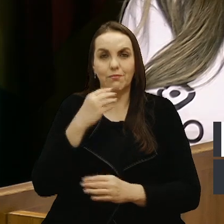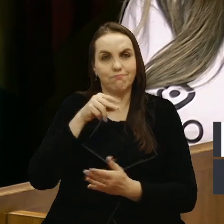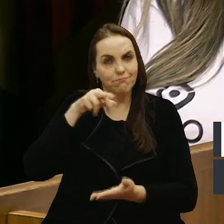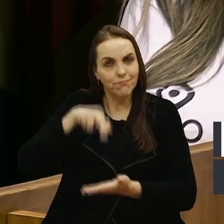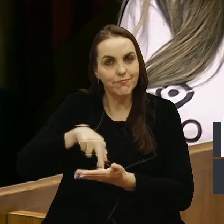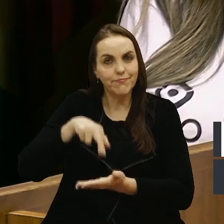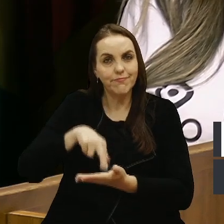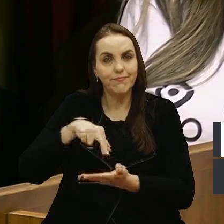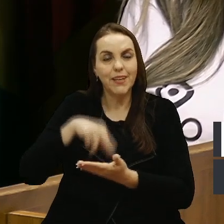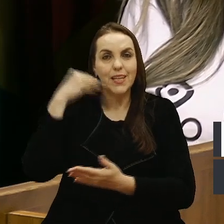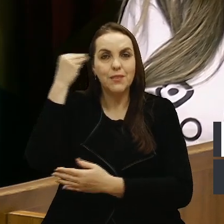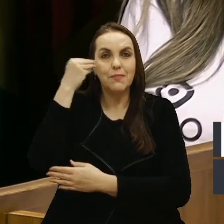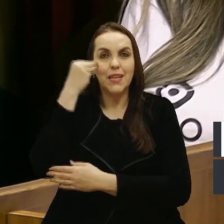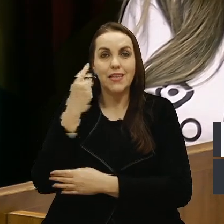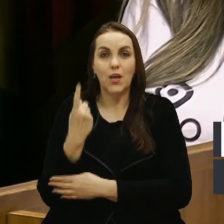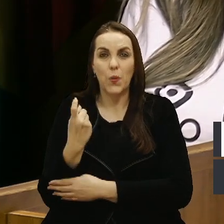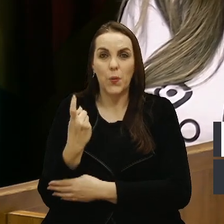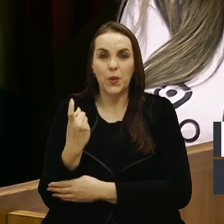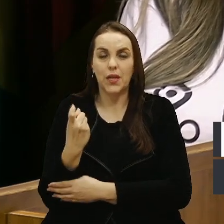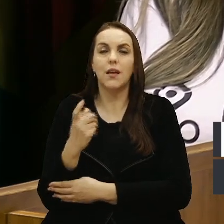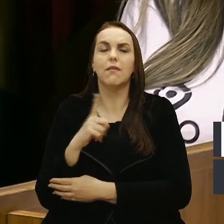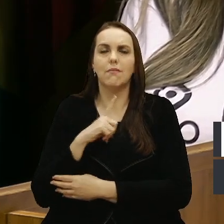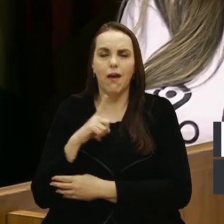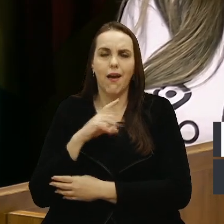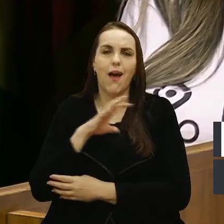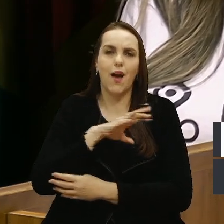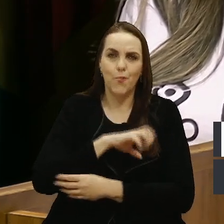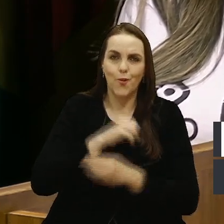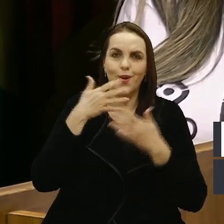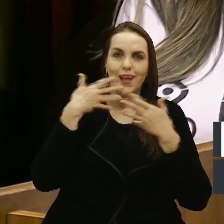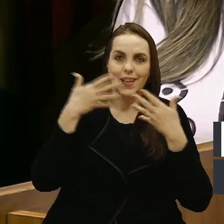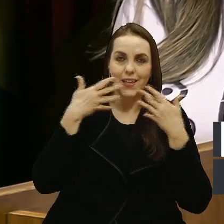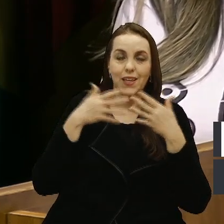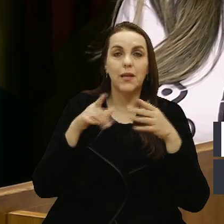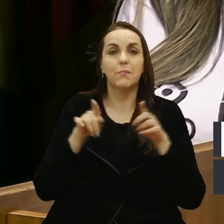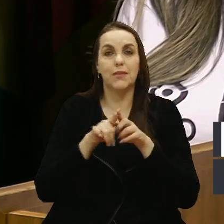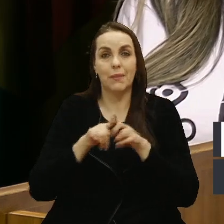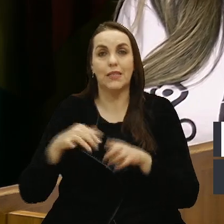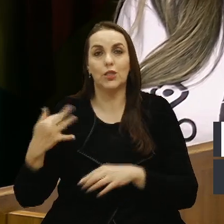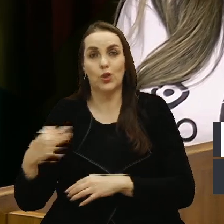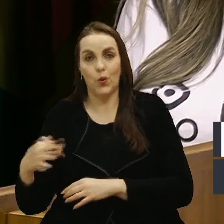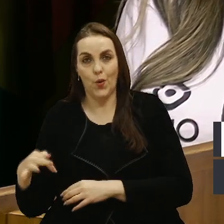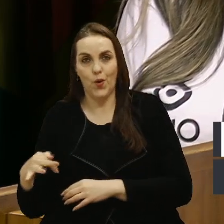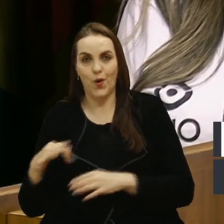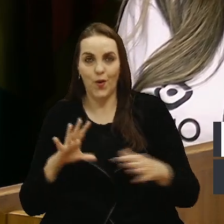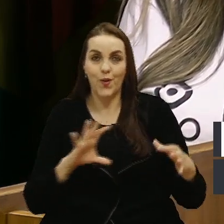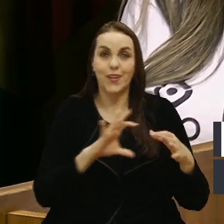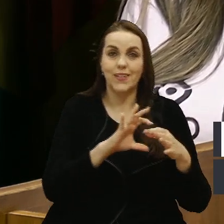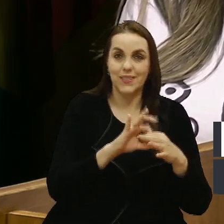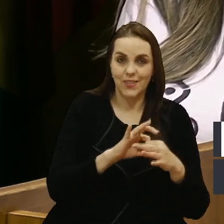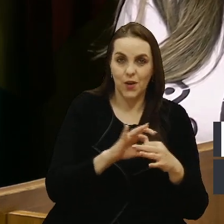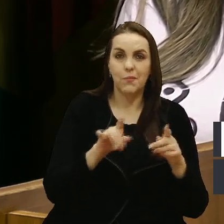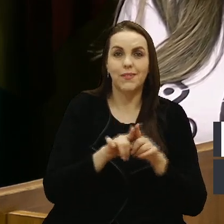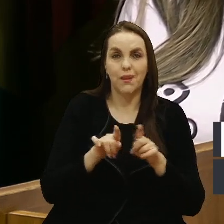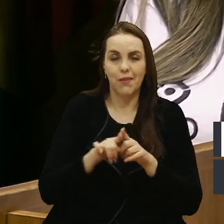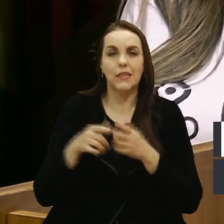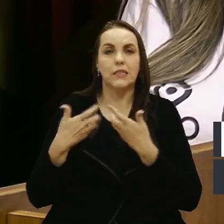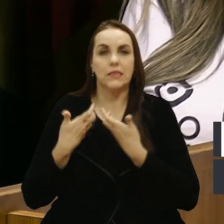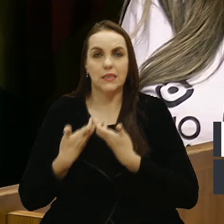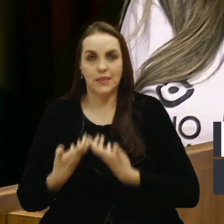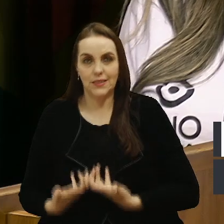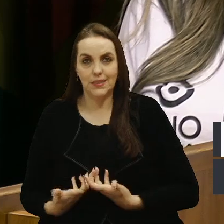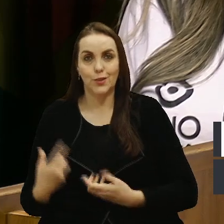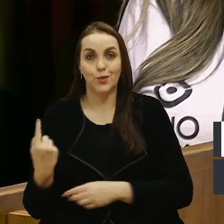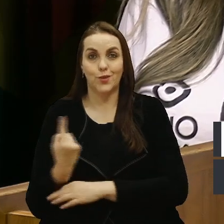é feita de amor e alegrias, mas também de dores, de conexão, mas também de exaustão, de sobrecarga e solidão. E